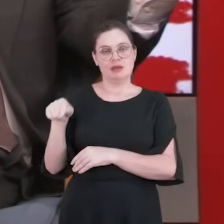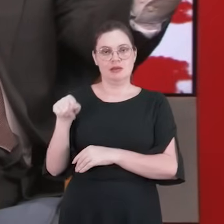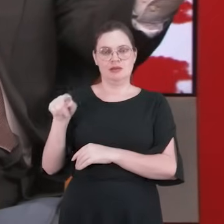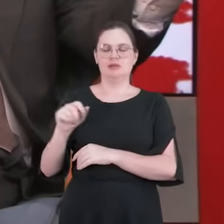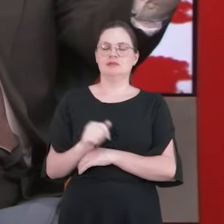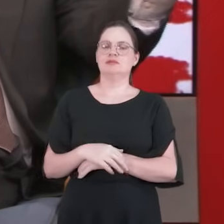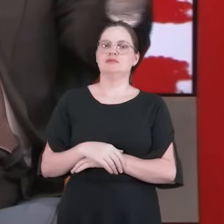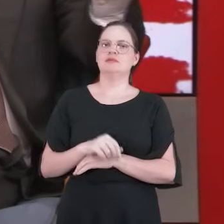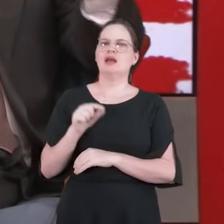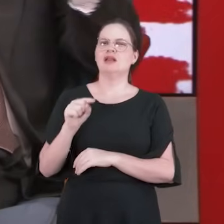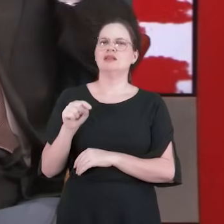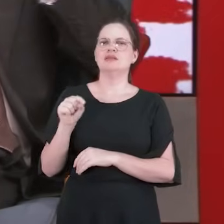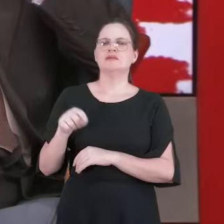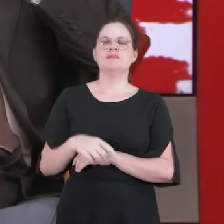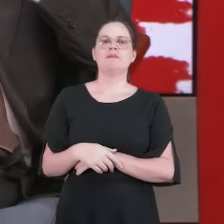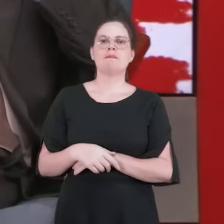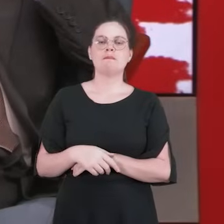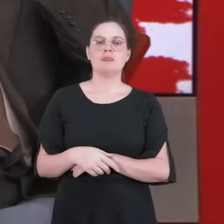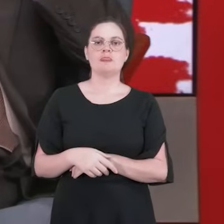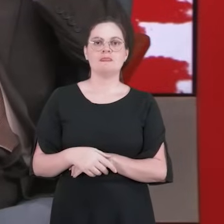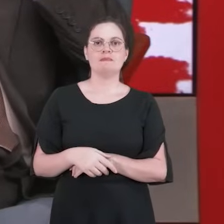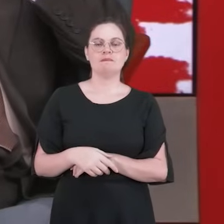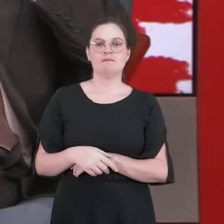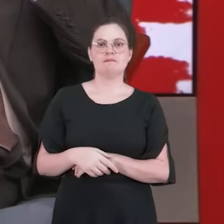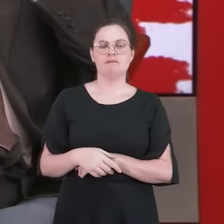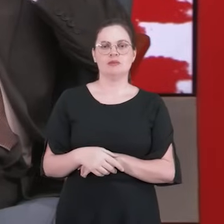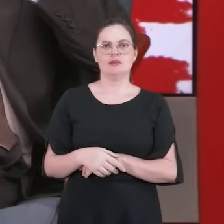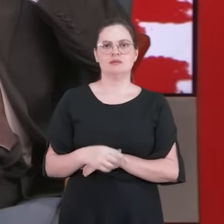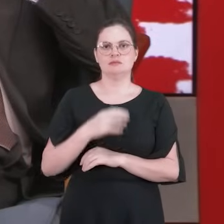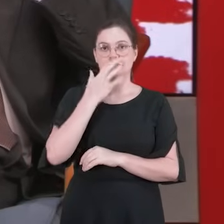o iniciozinho Ferreaço e Campo Grande.